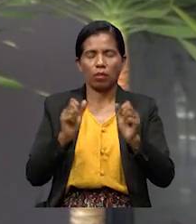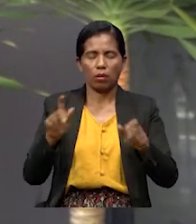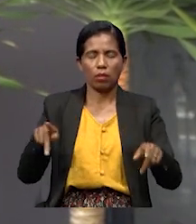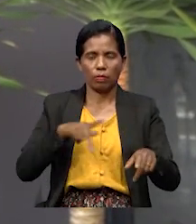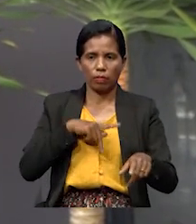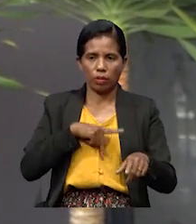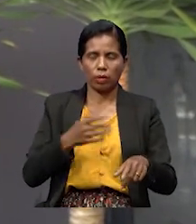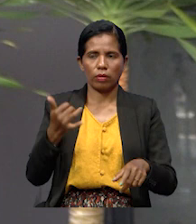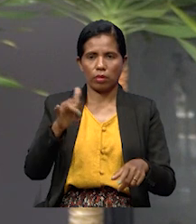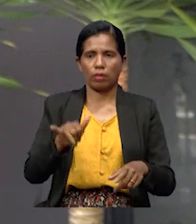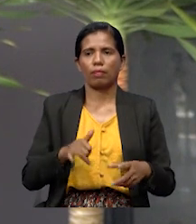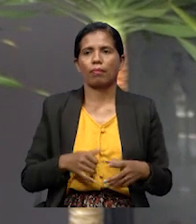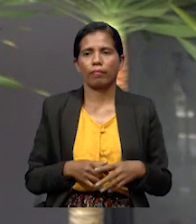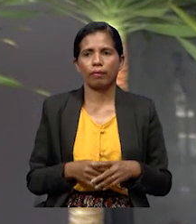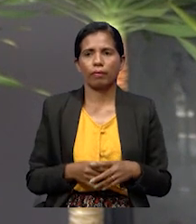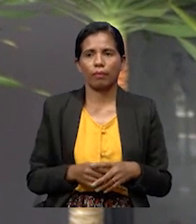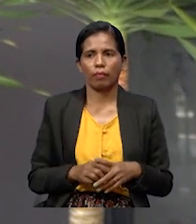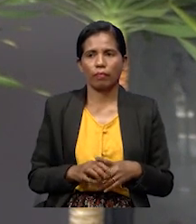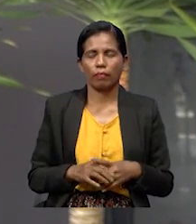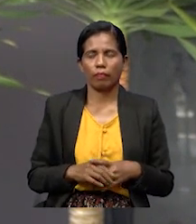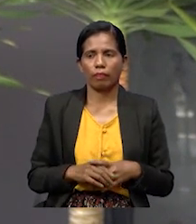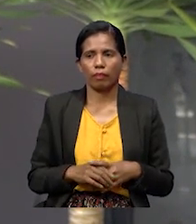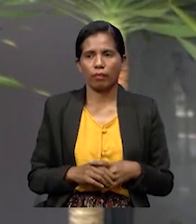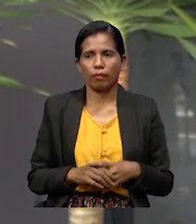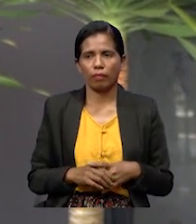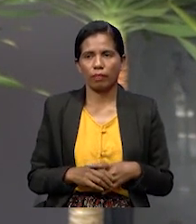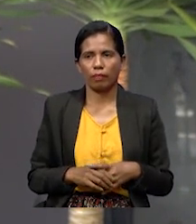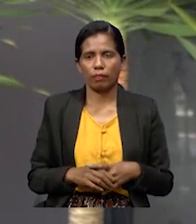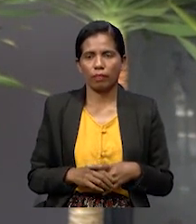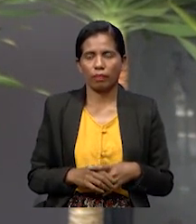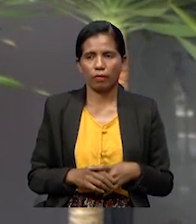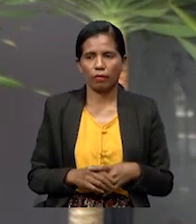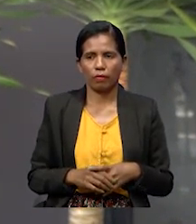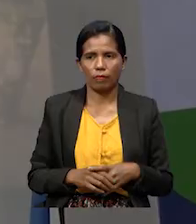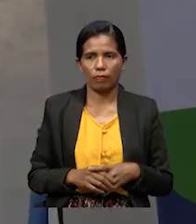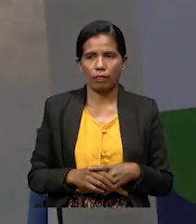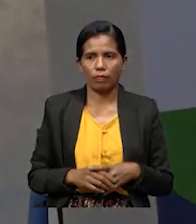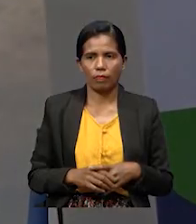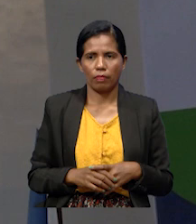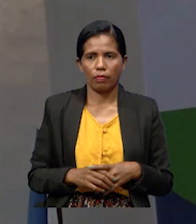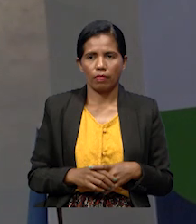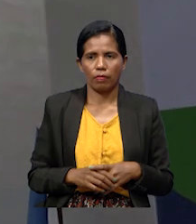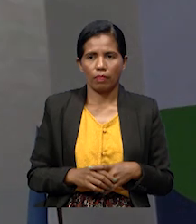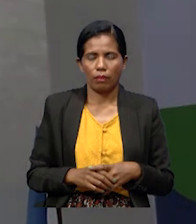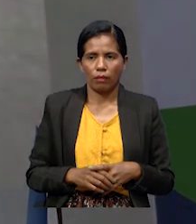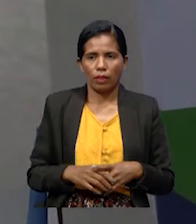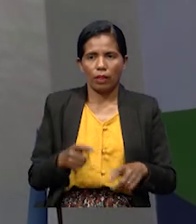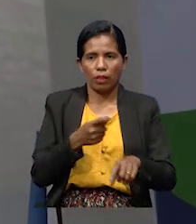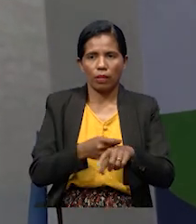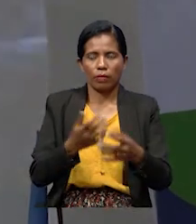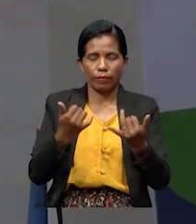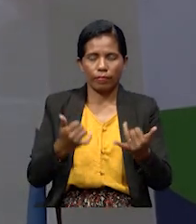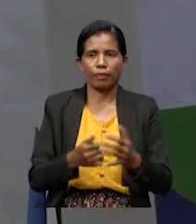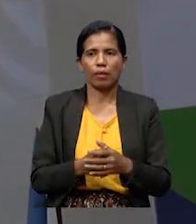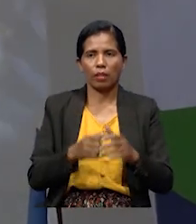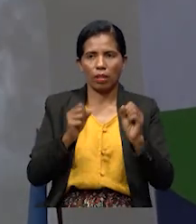sira. The wheat there, they are imported from Ukraine. Ho situasaun ne, World Food